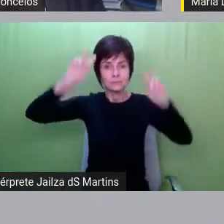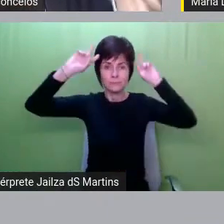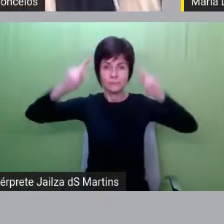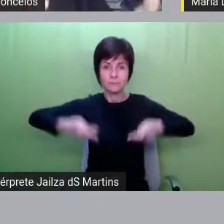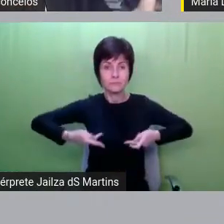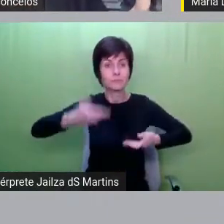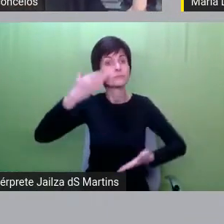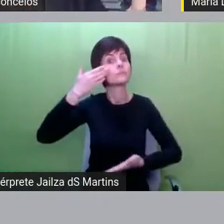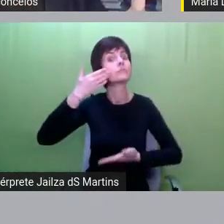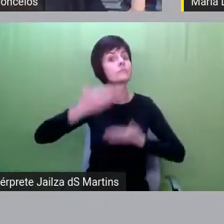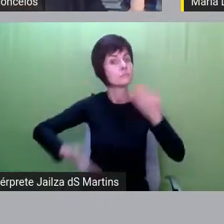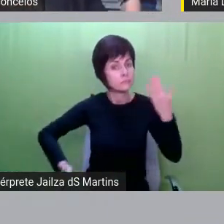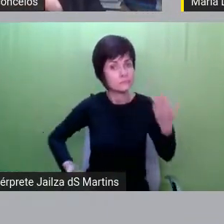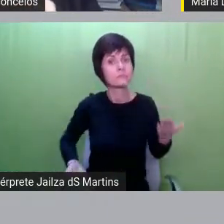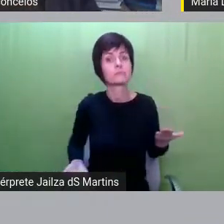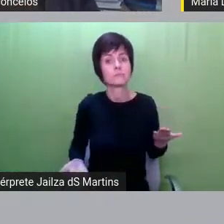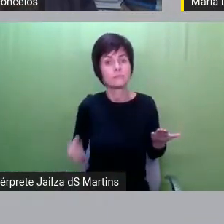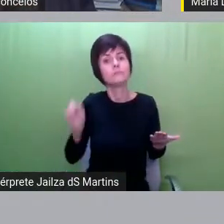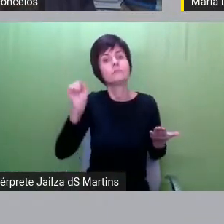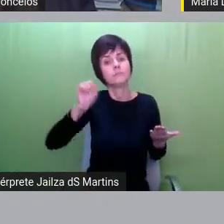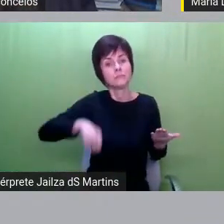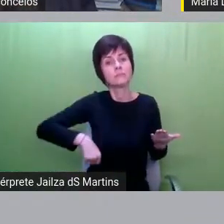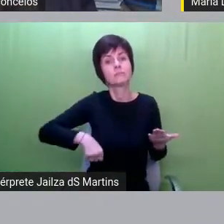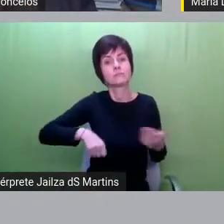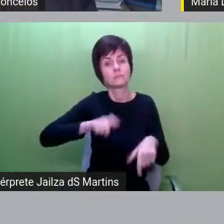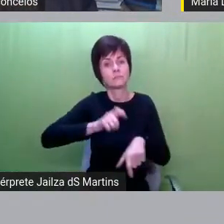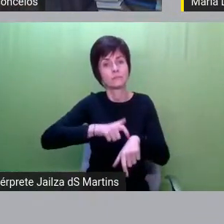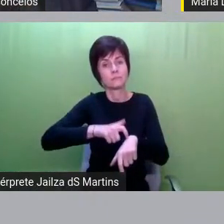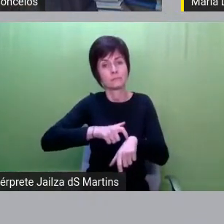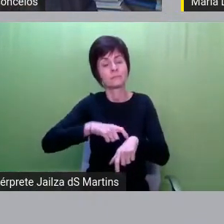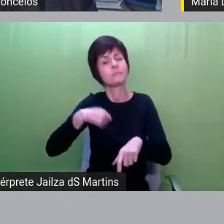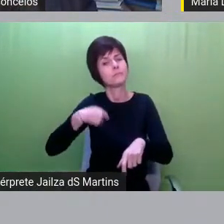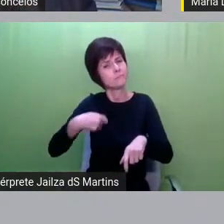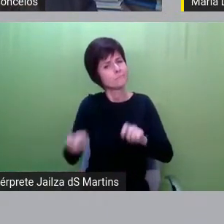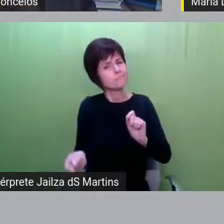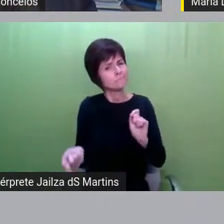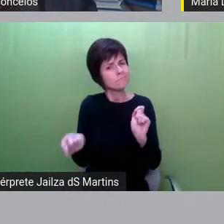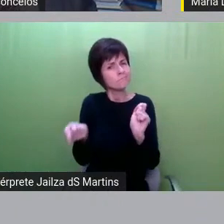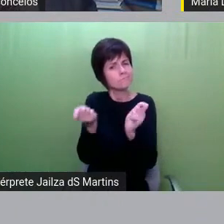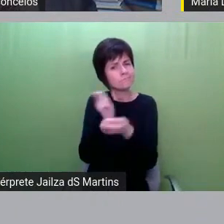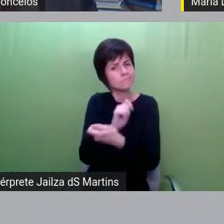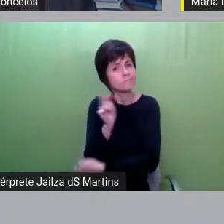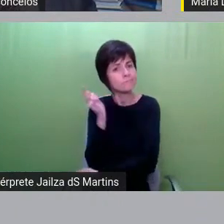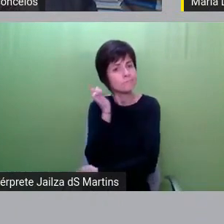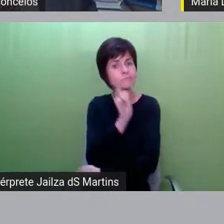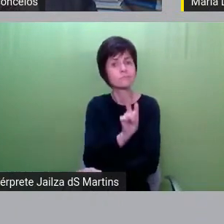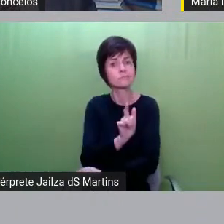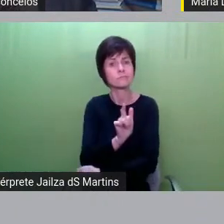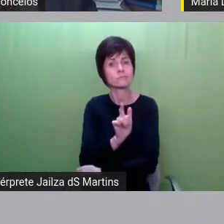perdendo a batalha nesse momento. E é preciso virar a mesa. E há escolhas